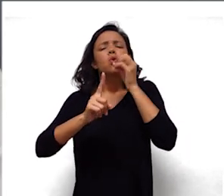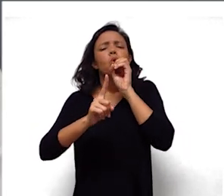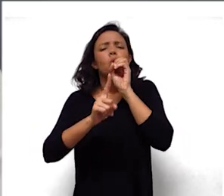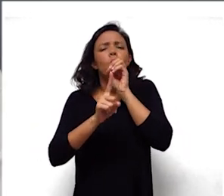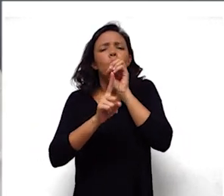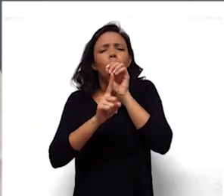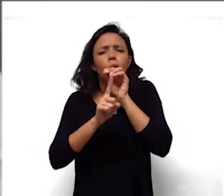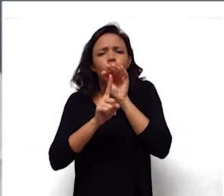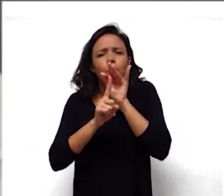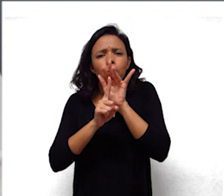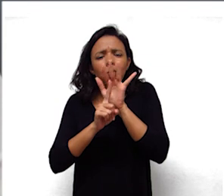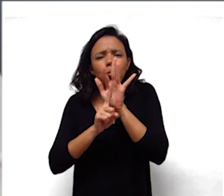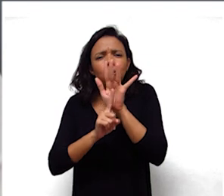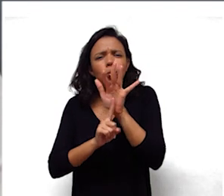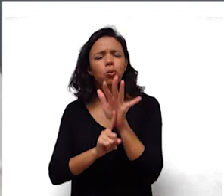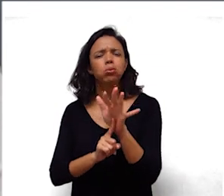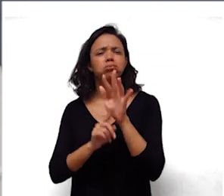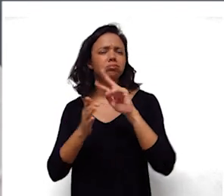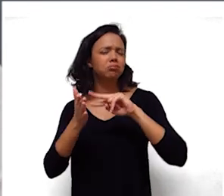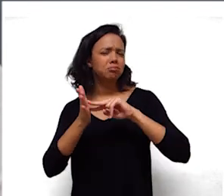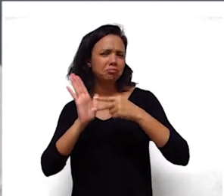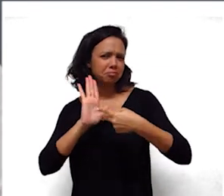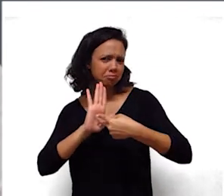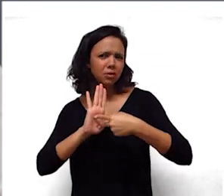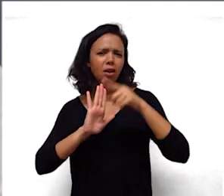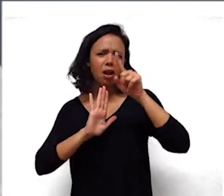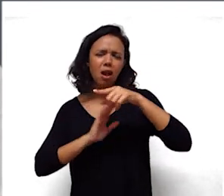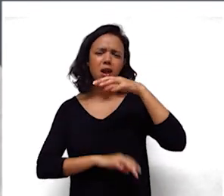Como você estivesse soprando uma vela.